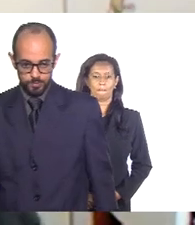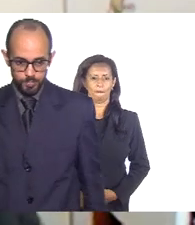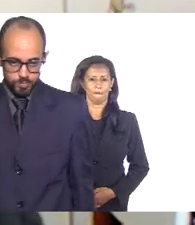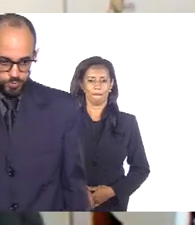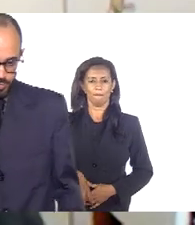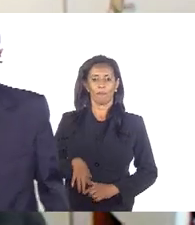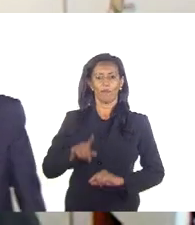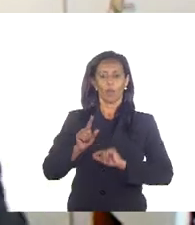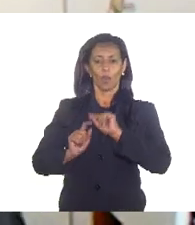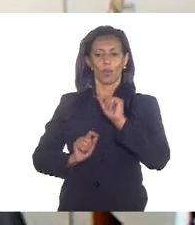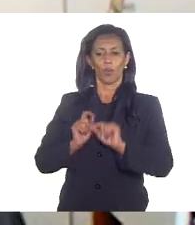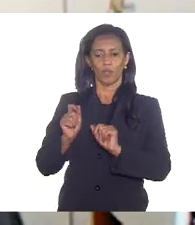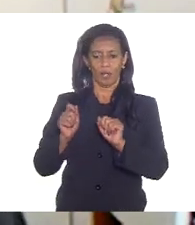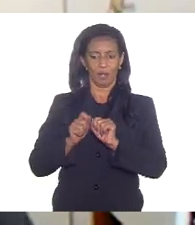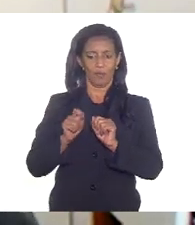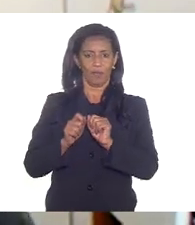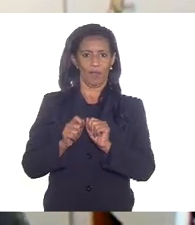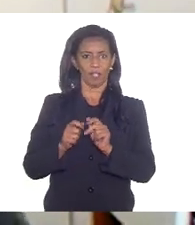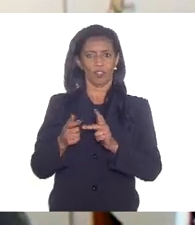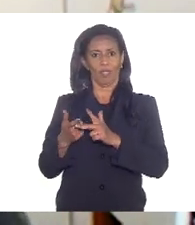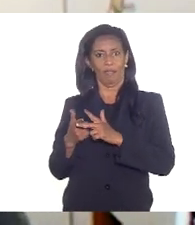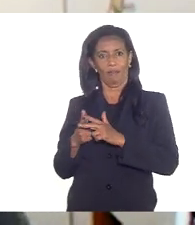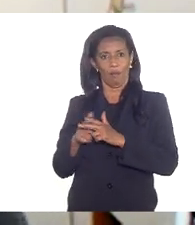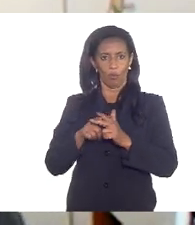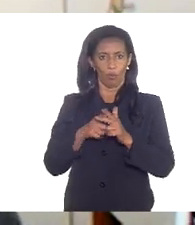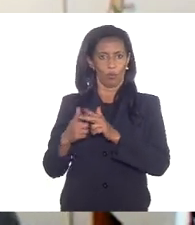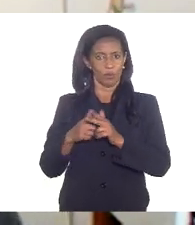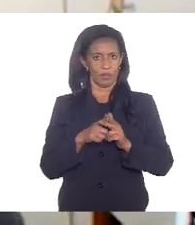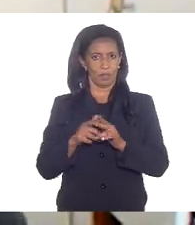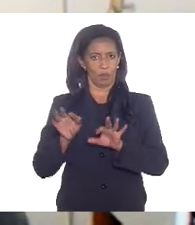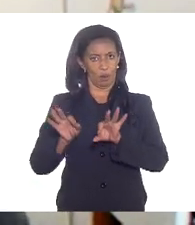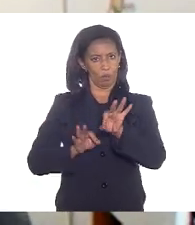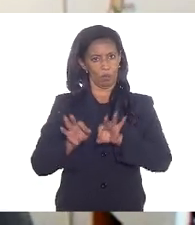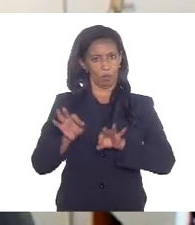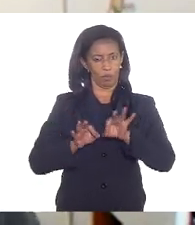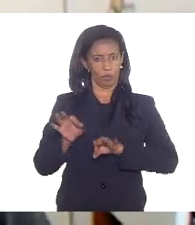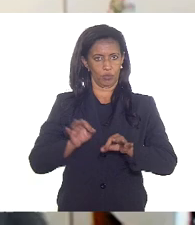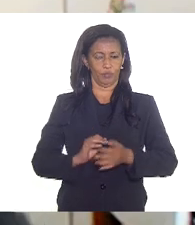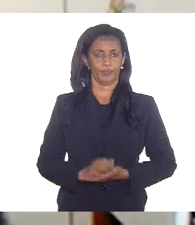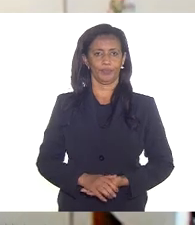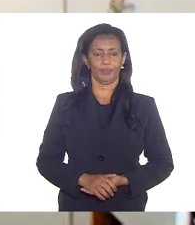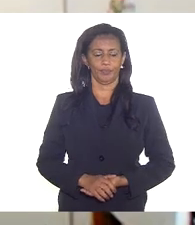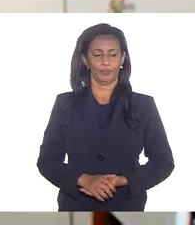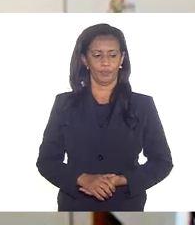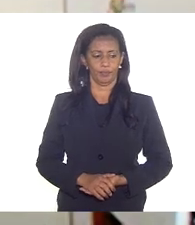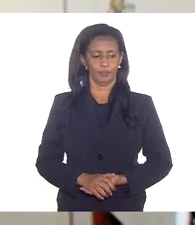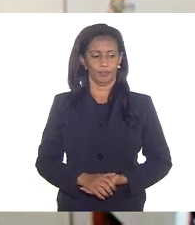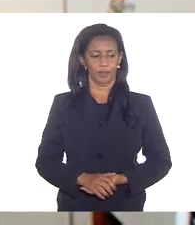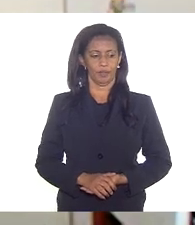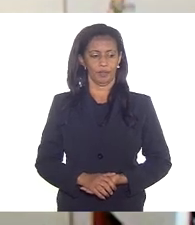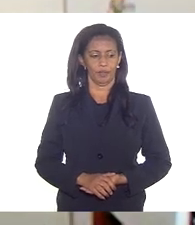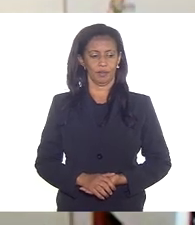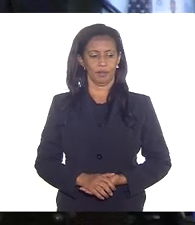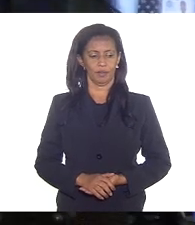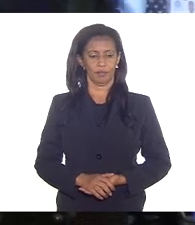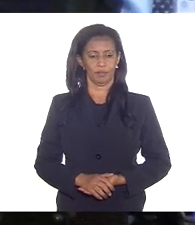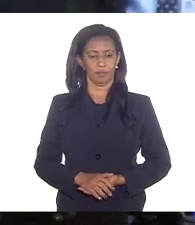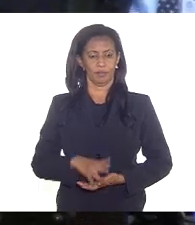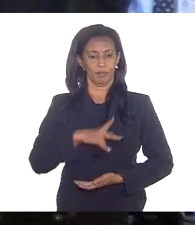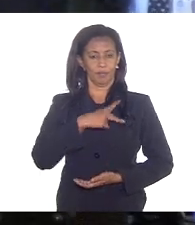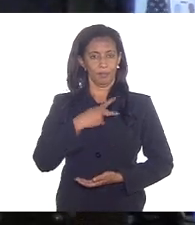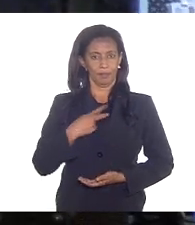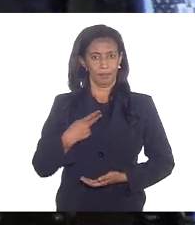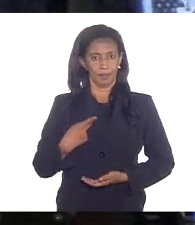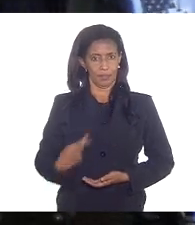regulamentar um processo que contábil mentes acontece dessa forma o presidente do